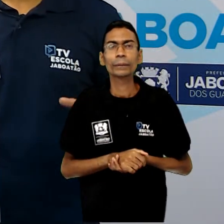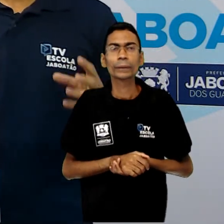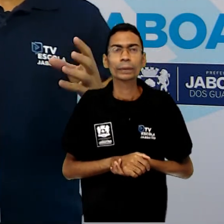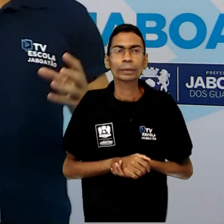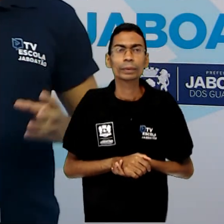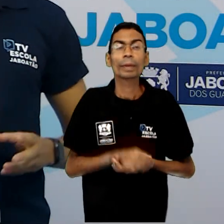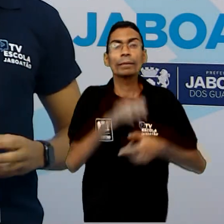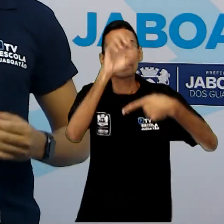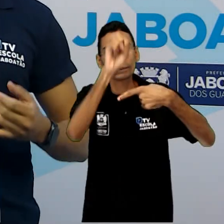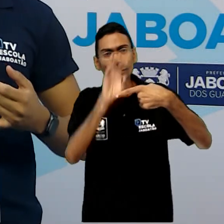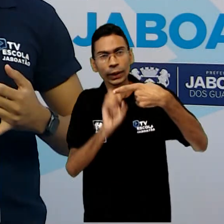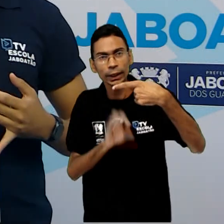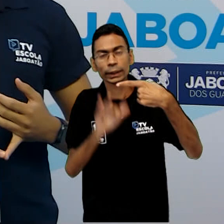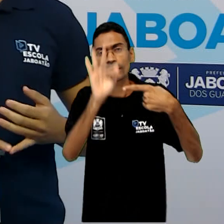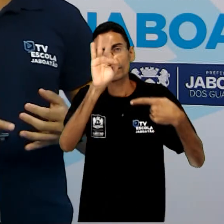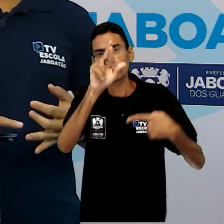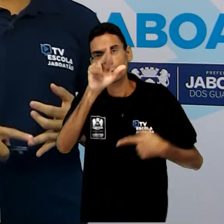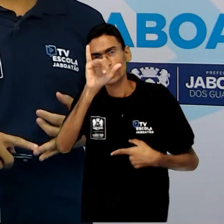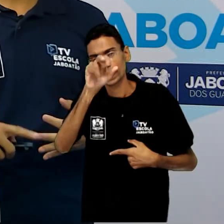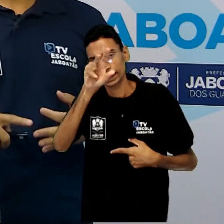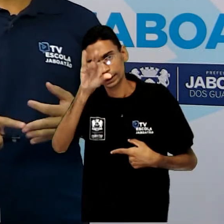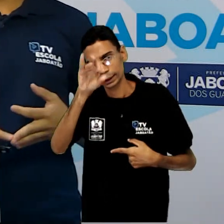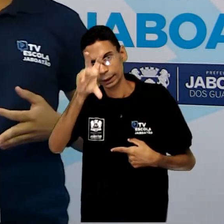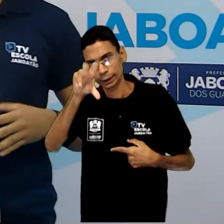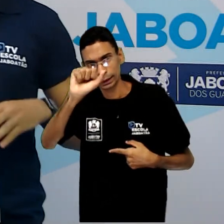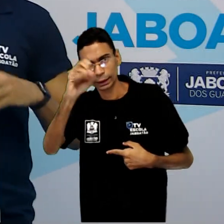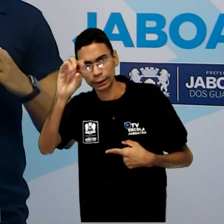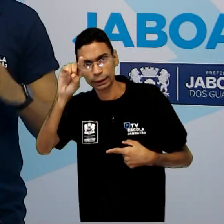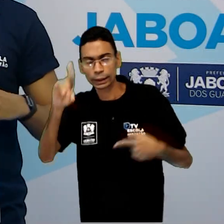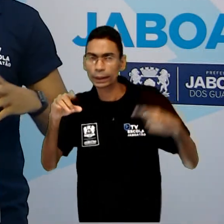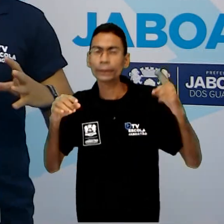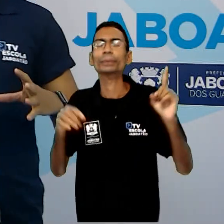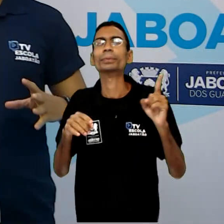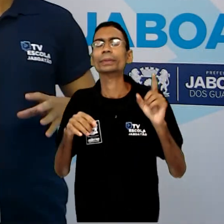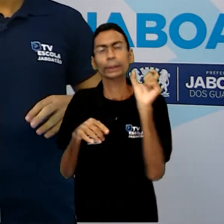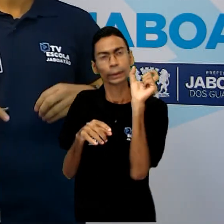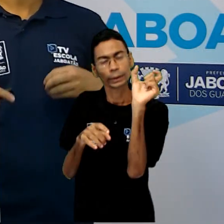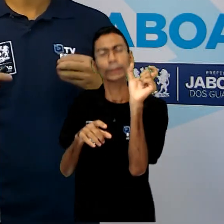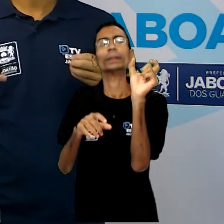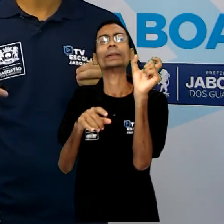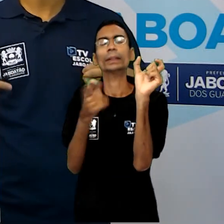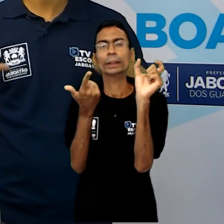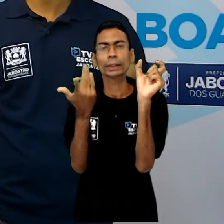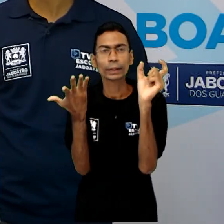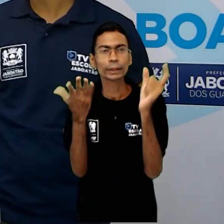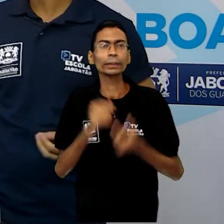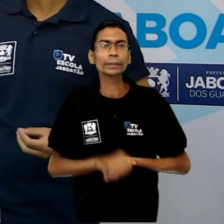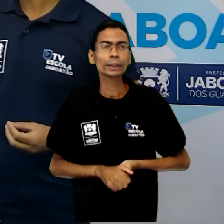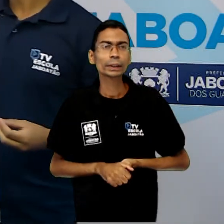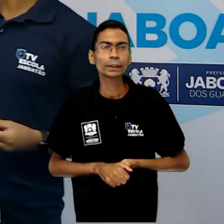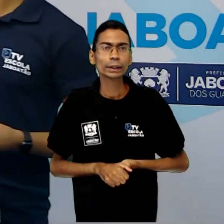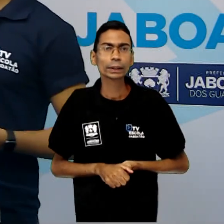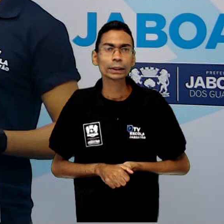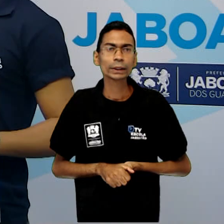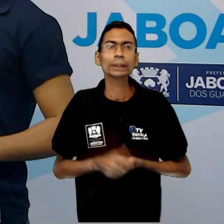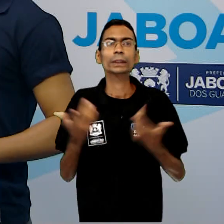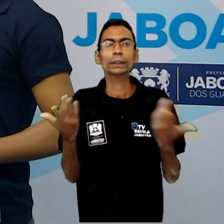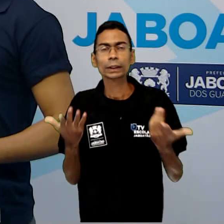fractione, que significa divisão, quebra, rasgo. Portanto, fração é uma parte ou mais de um